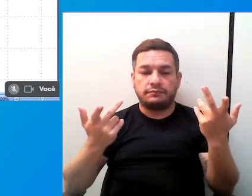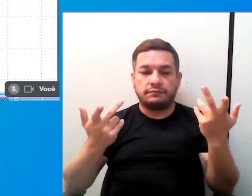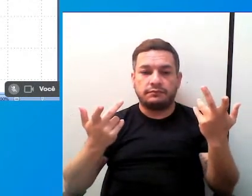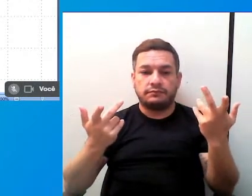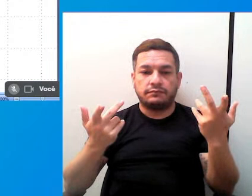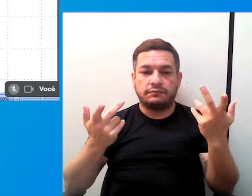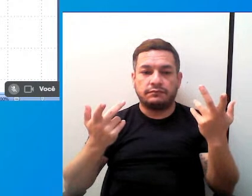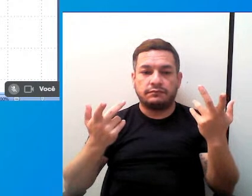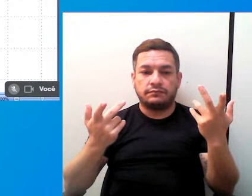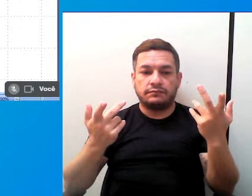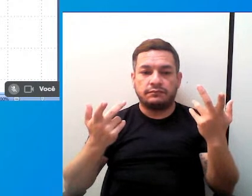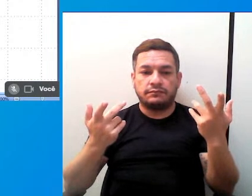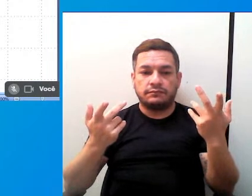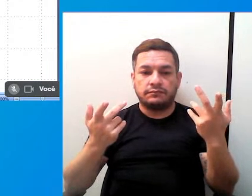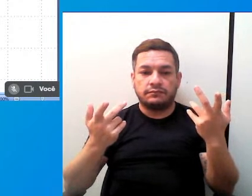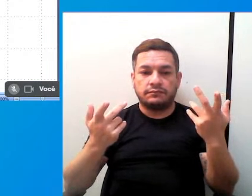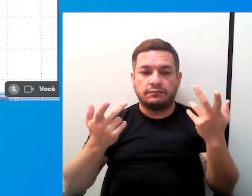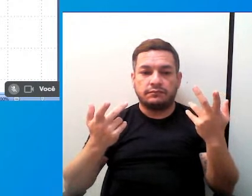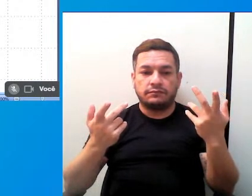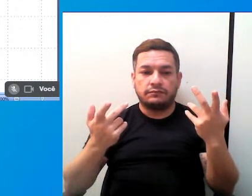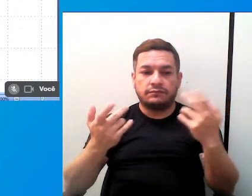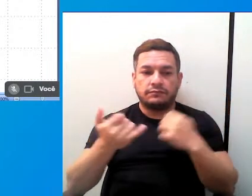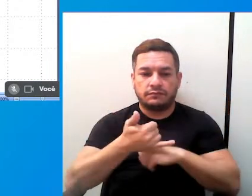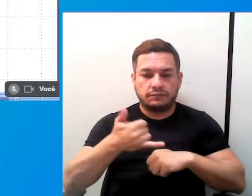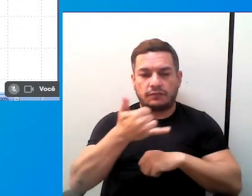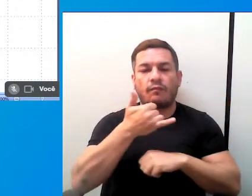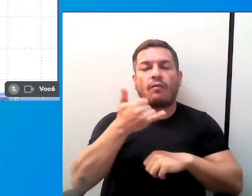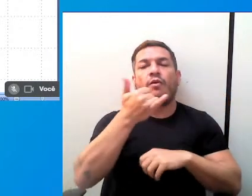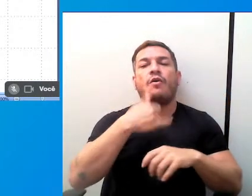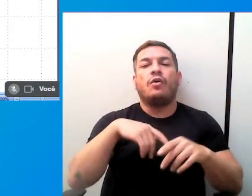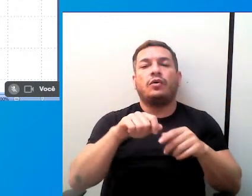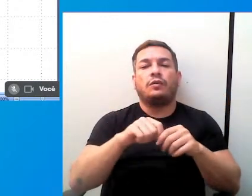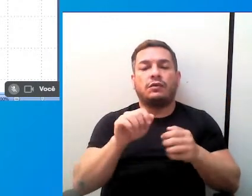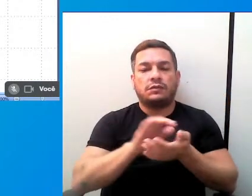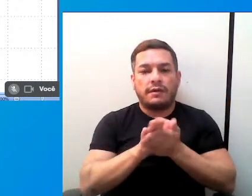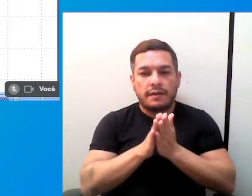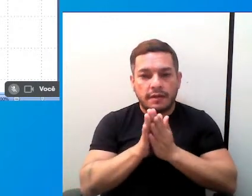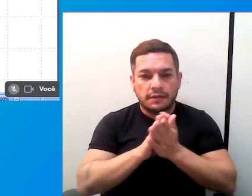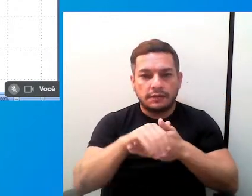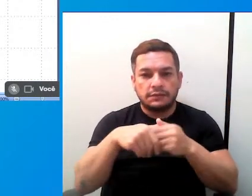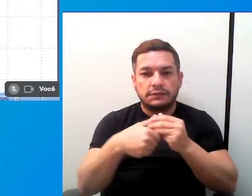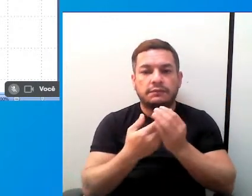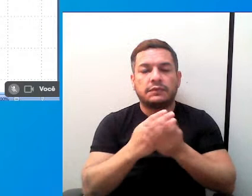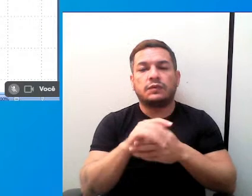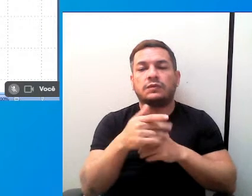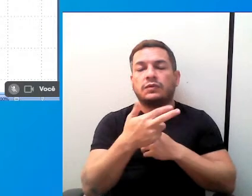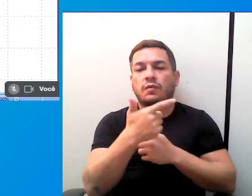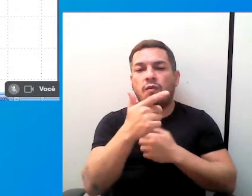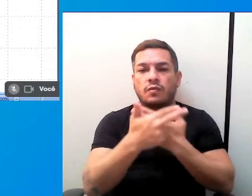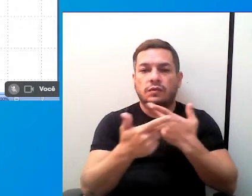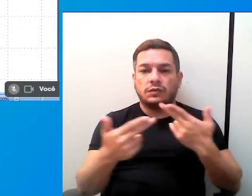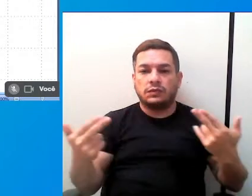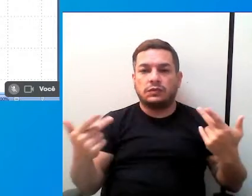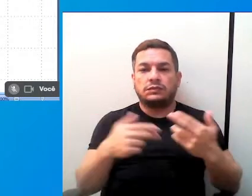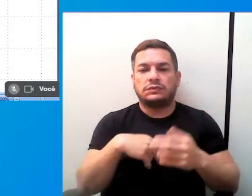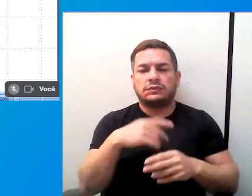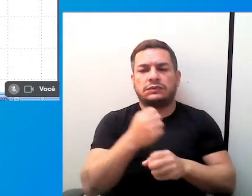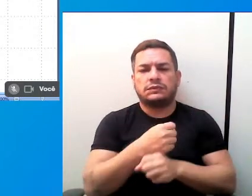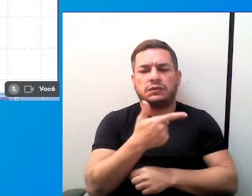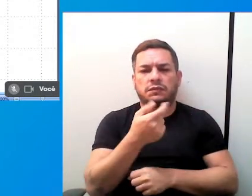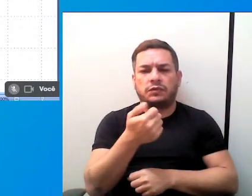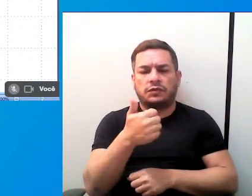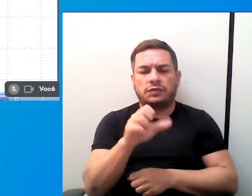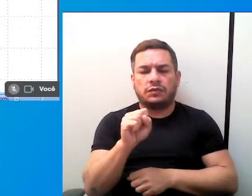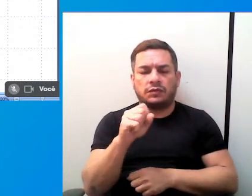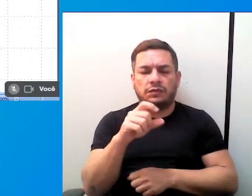de óleos e vários outros, para produção de sabão, por exemplo, e outros temas. Então, desde